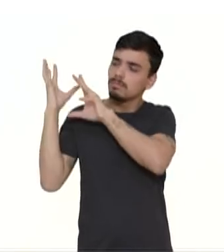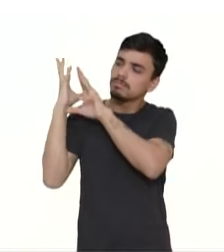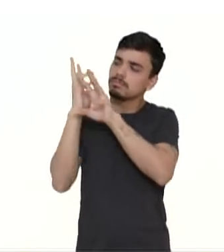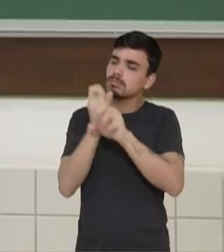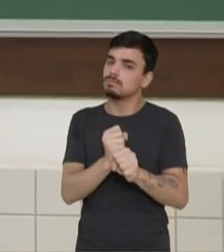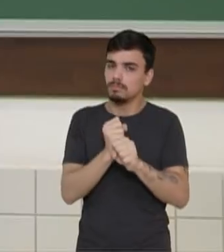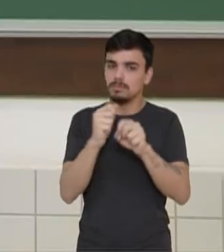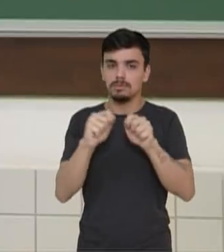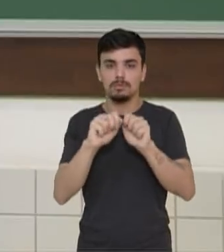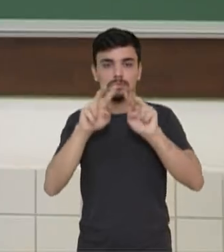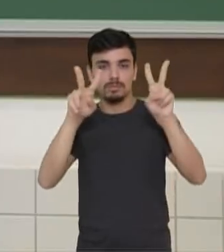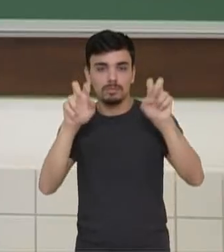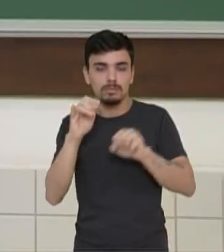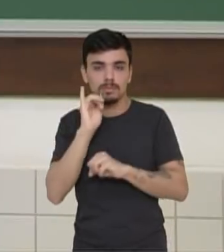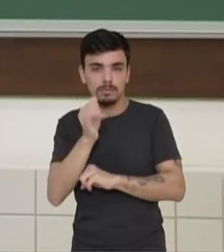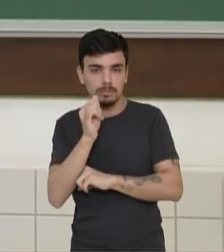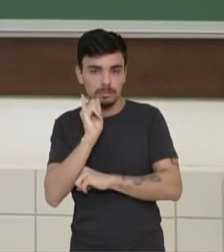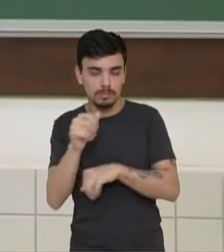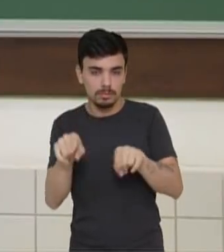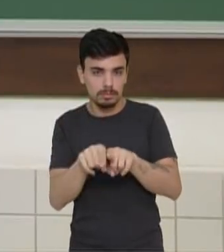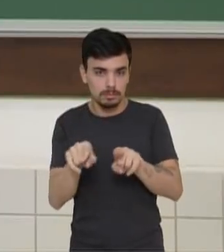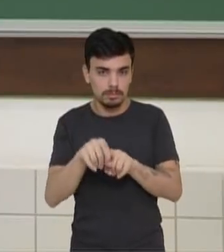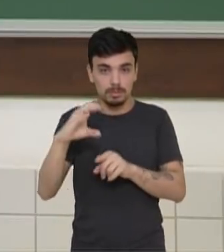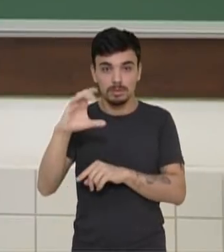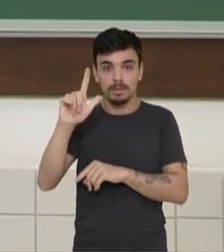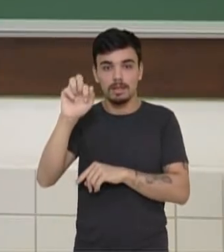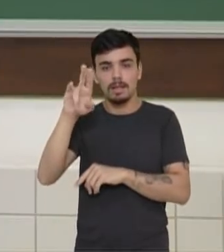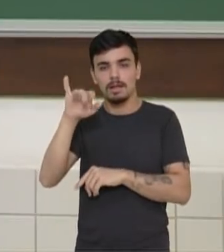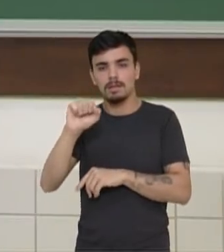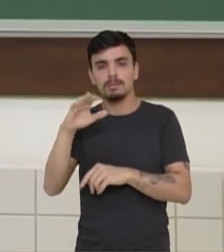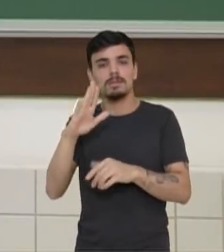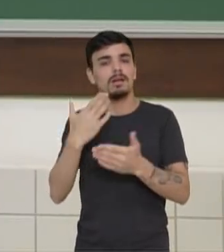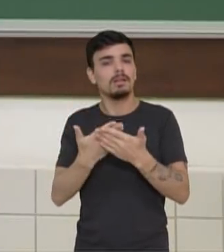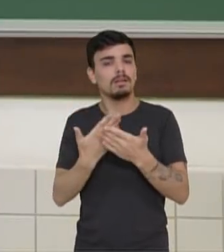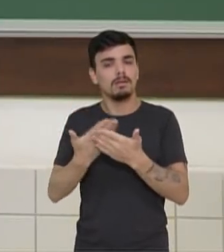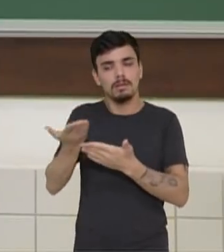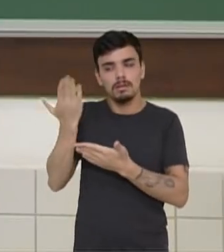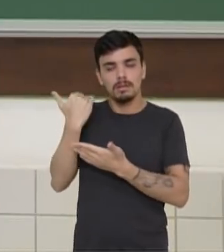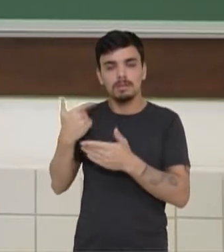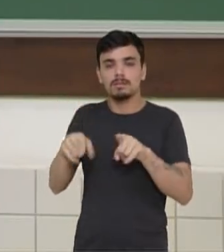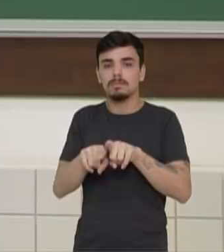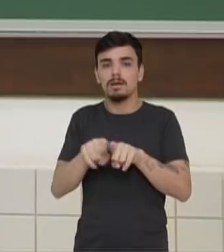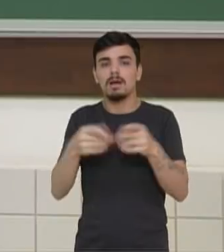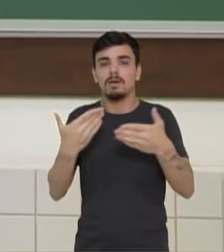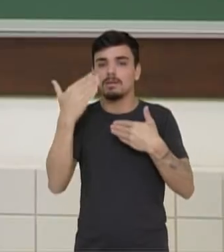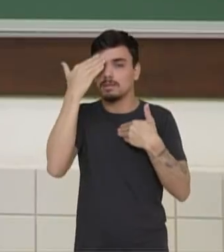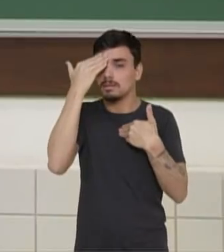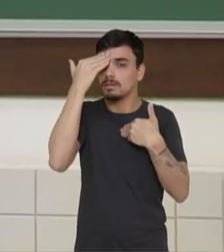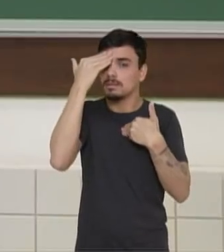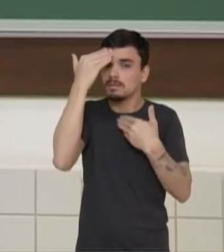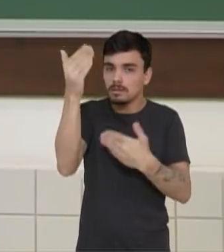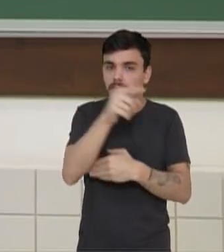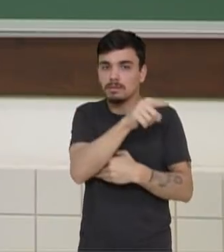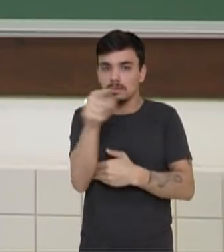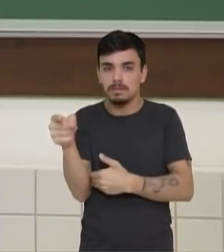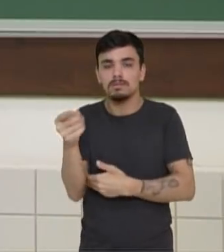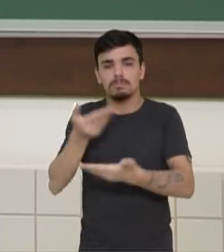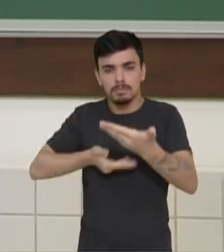dos contos da Clarice Lispector, né? Já trabalhados anteriormente, e revisamos advérbios. Agradeço